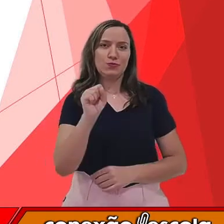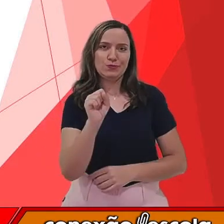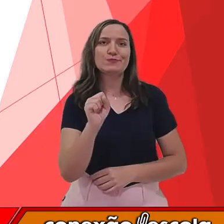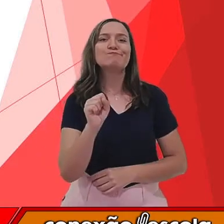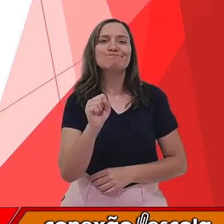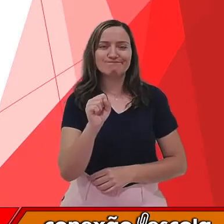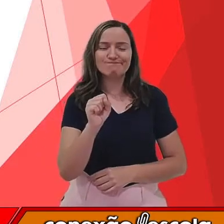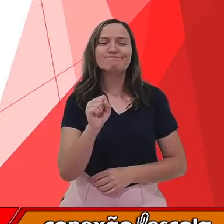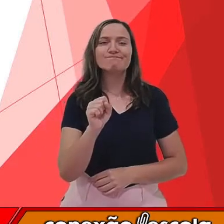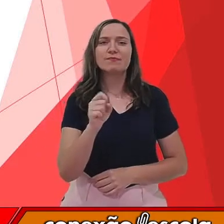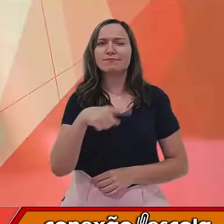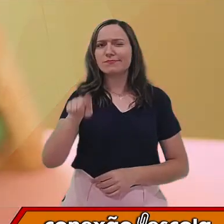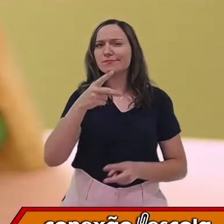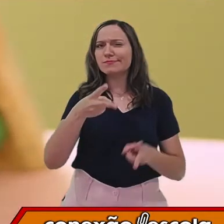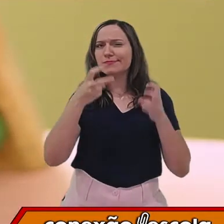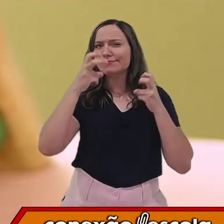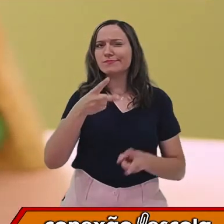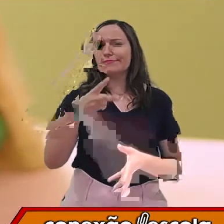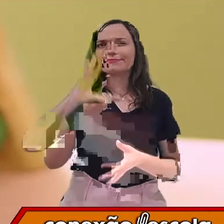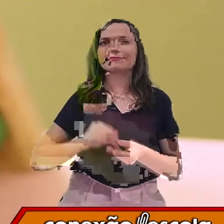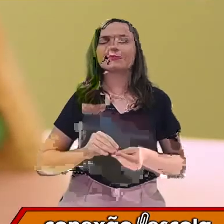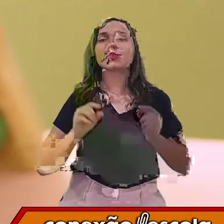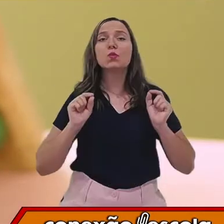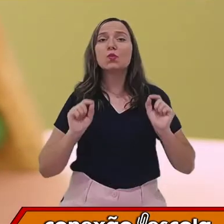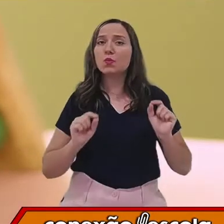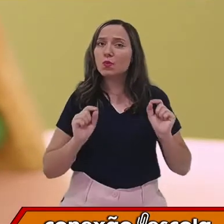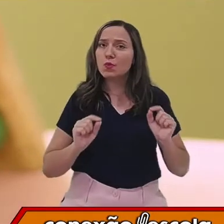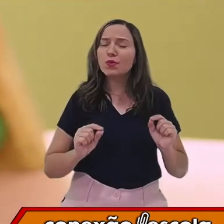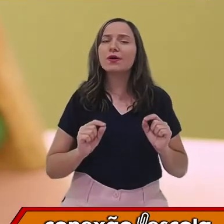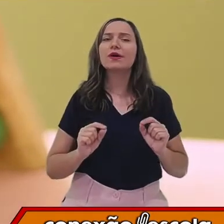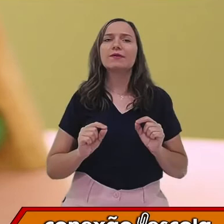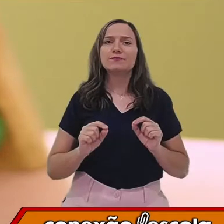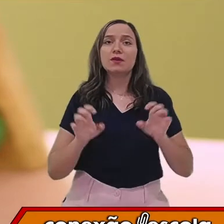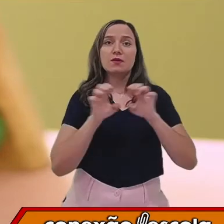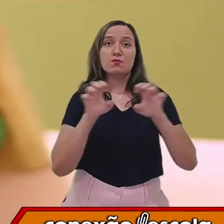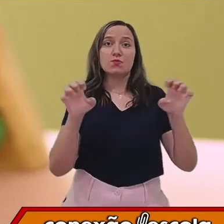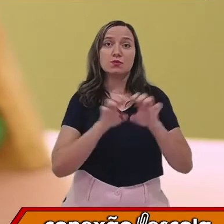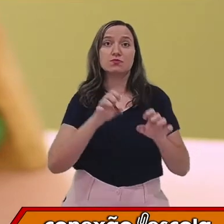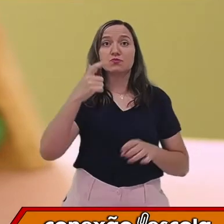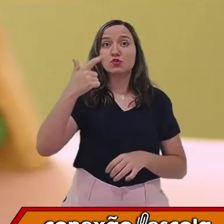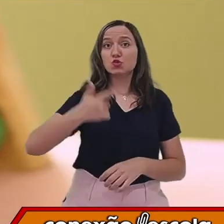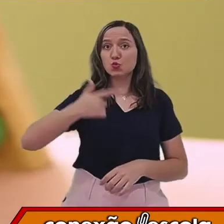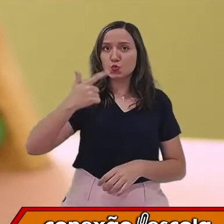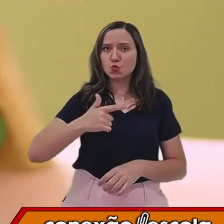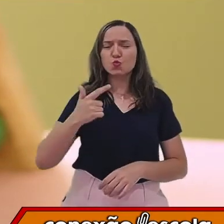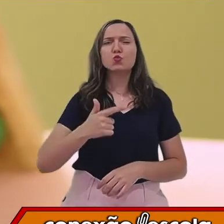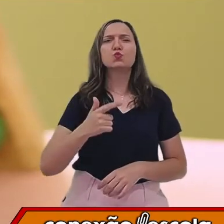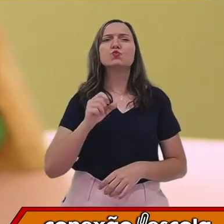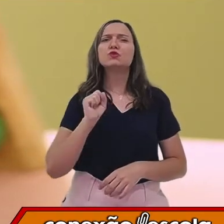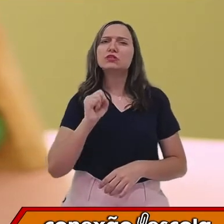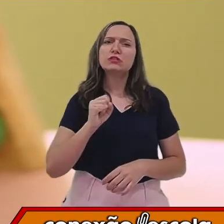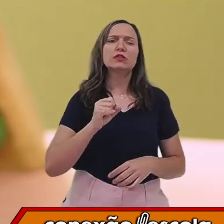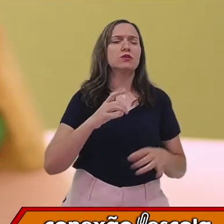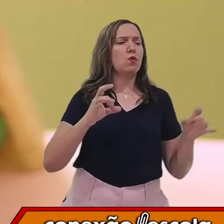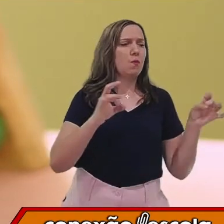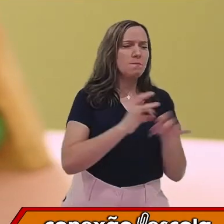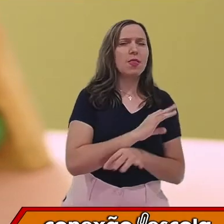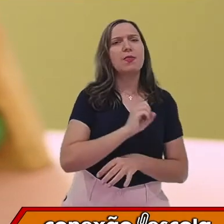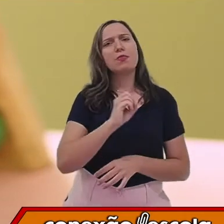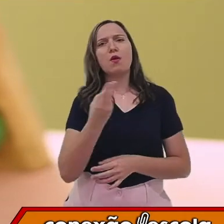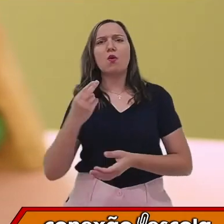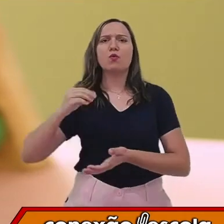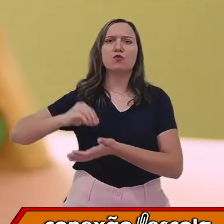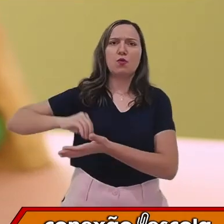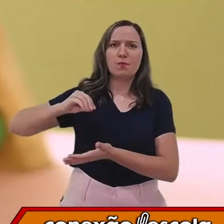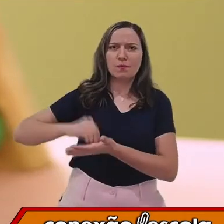Oi aqui você já deve ter percebido que em uma equação do segundo grau Independente se ela é completa ou